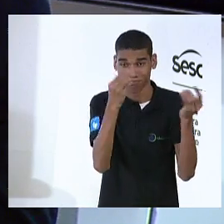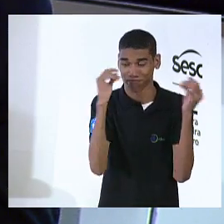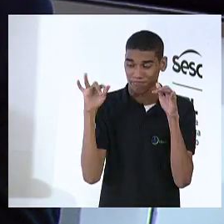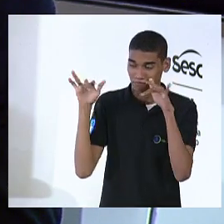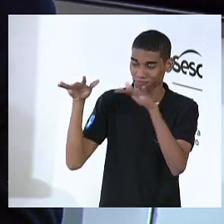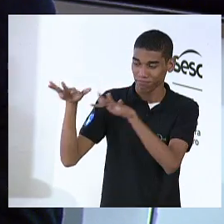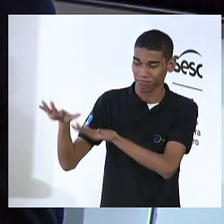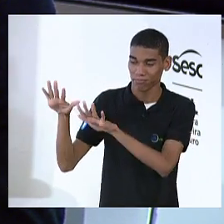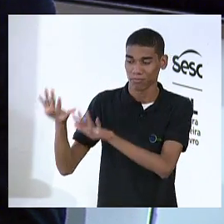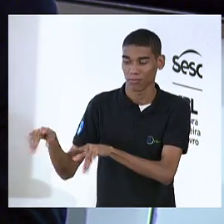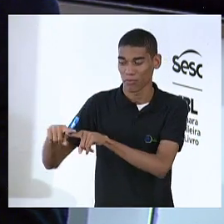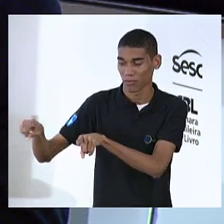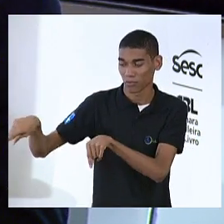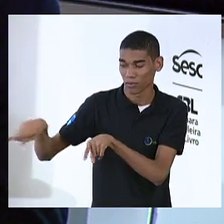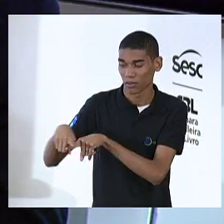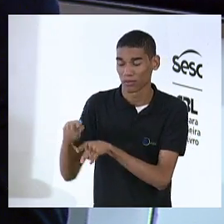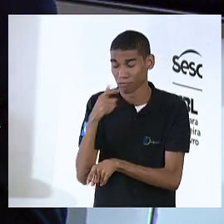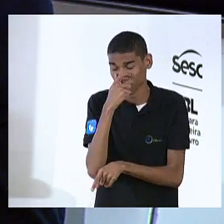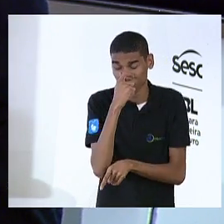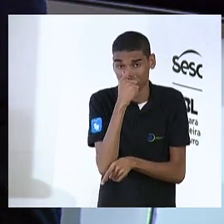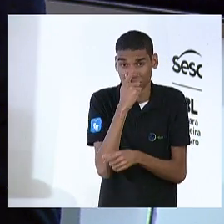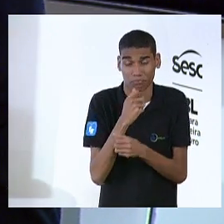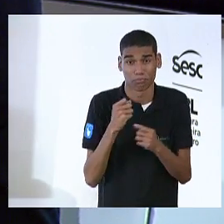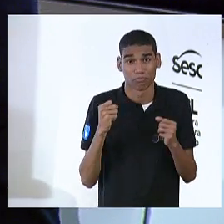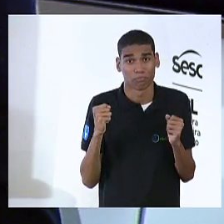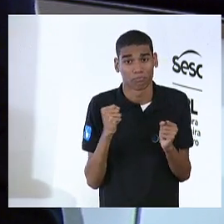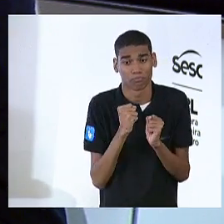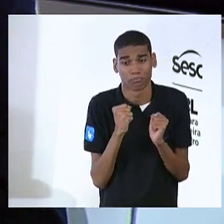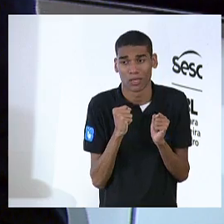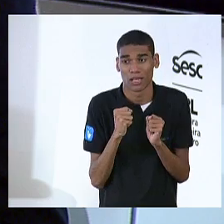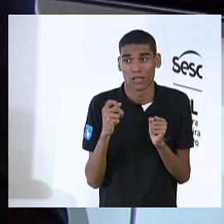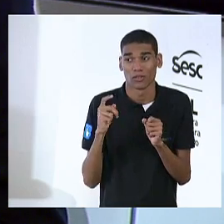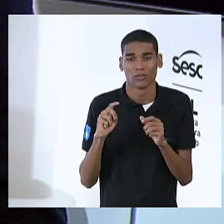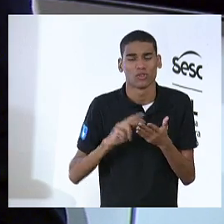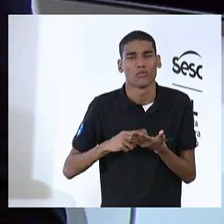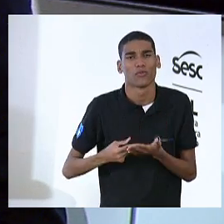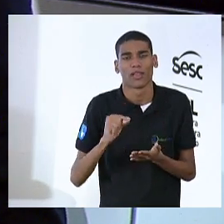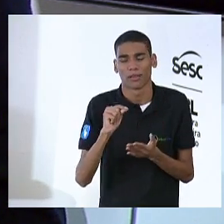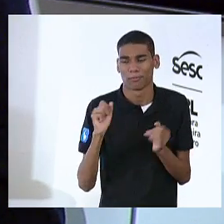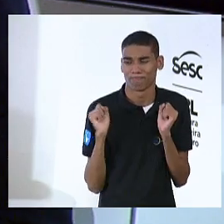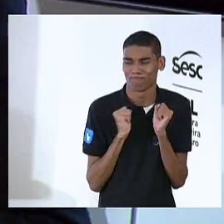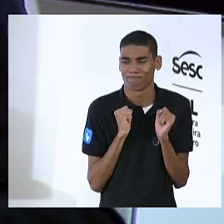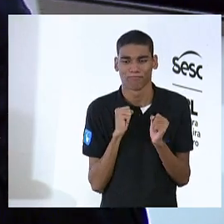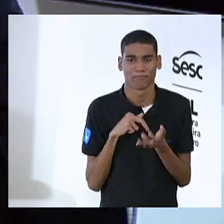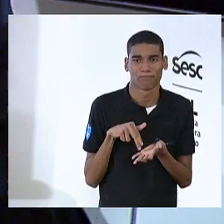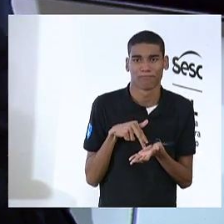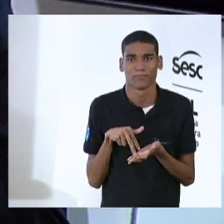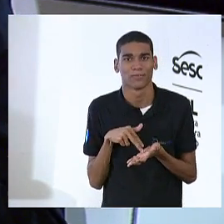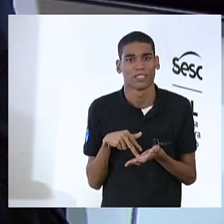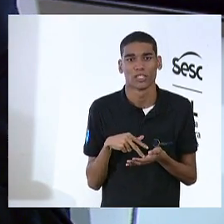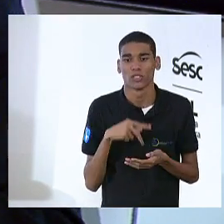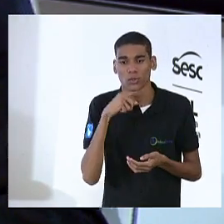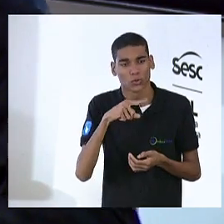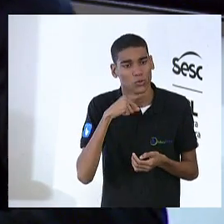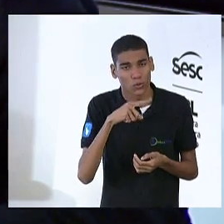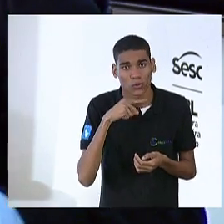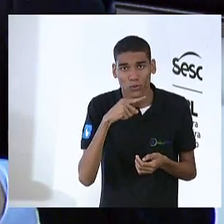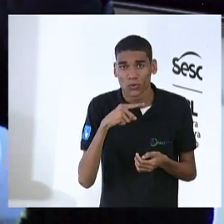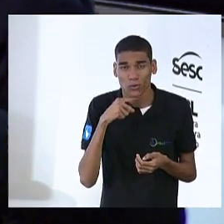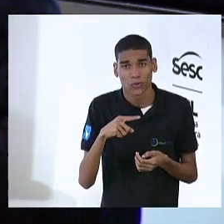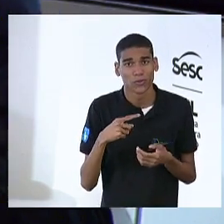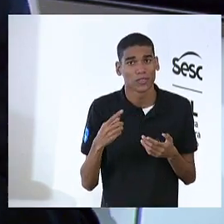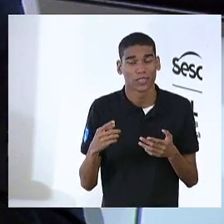mesmo quartinho apertado, significa que ninguém consegue se mexer. Ou que, para alguém se mexer, o